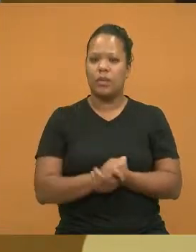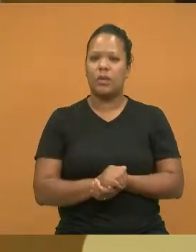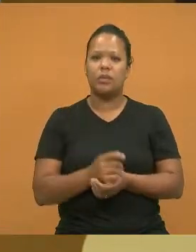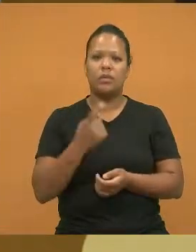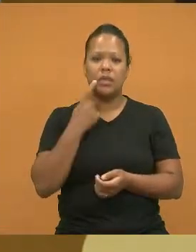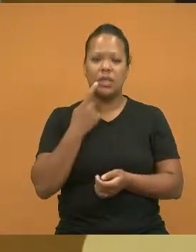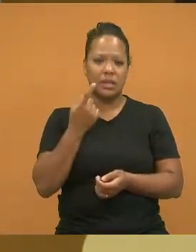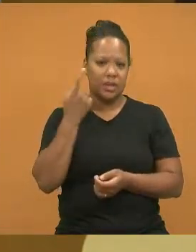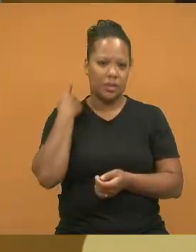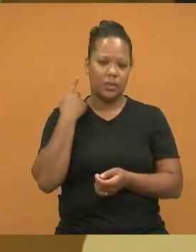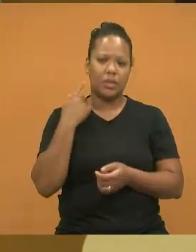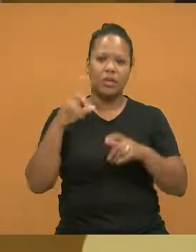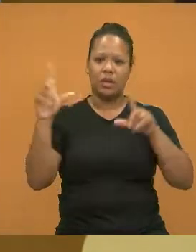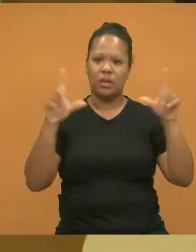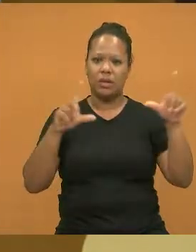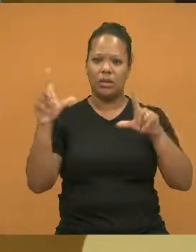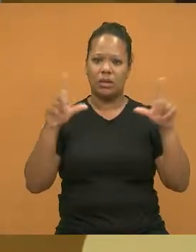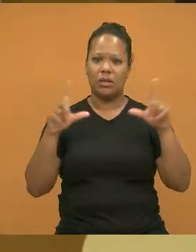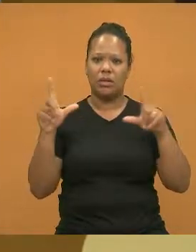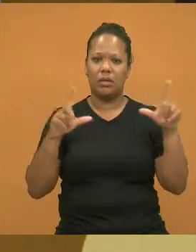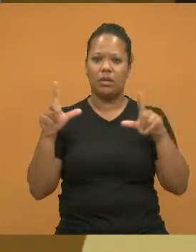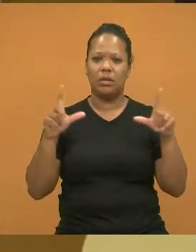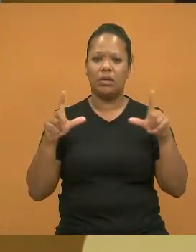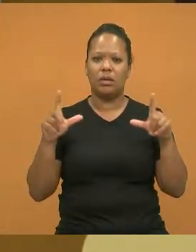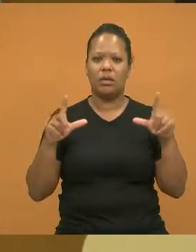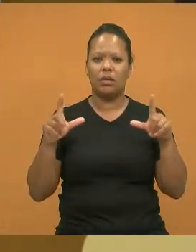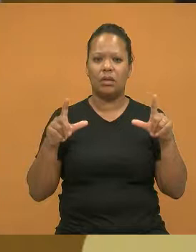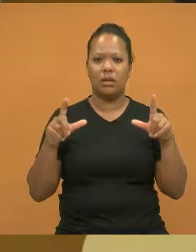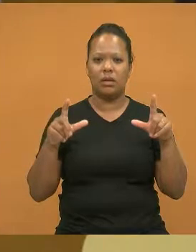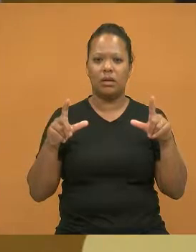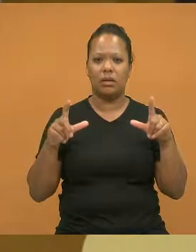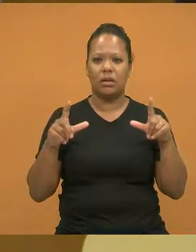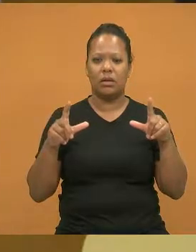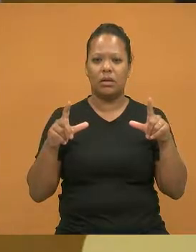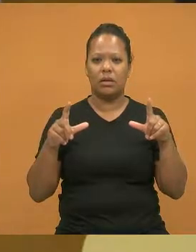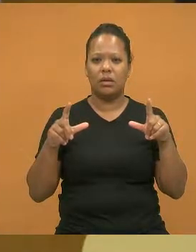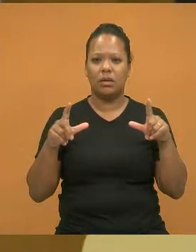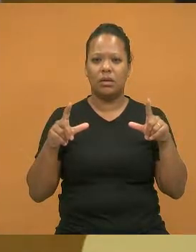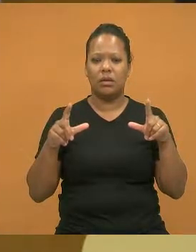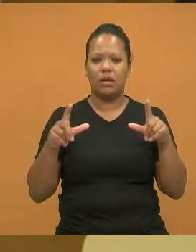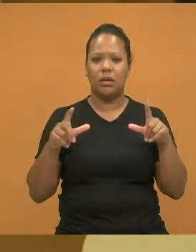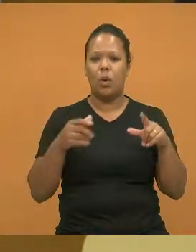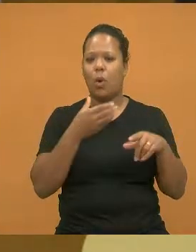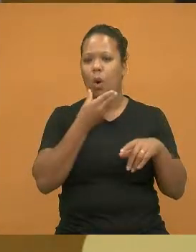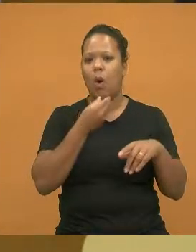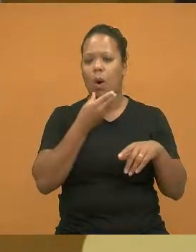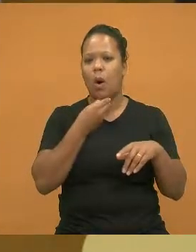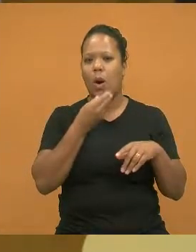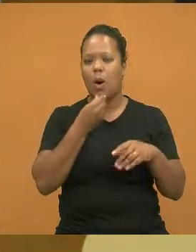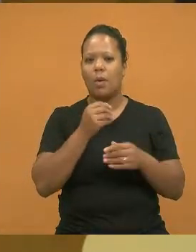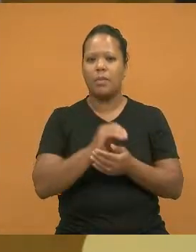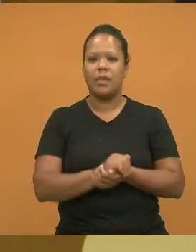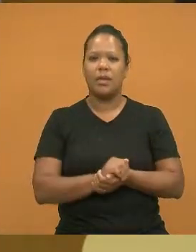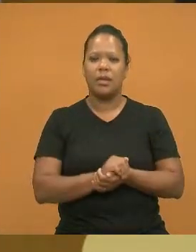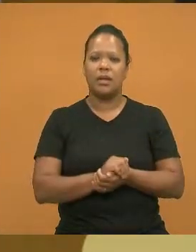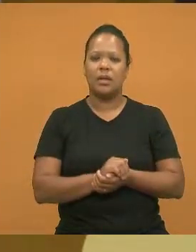Recentemente saiu aí nas mídias um recreador